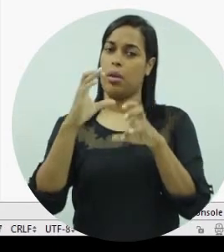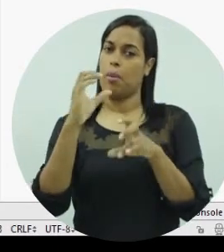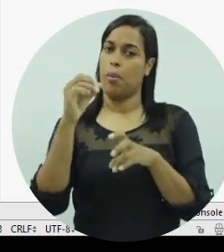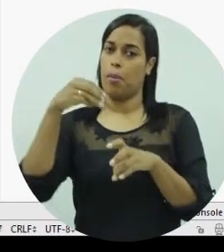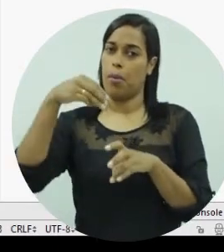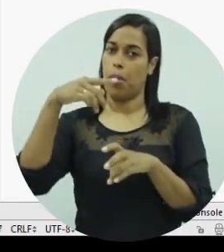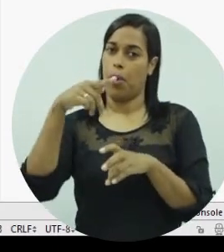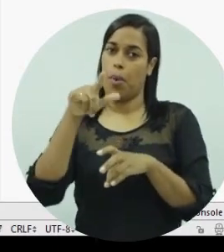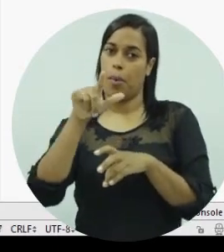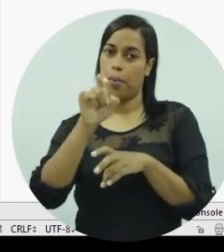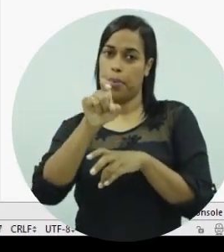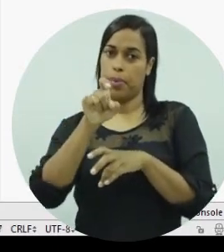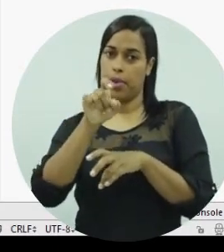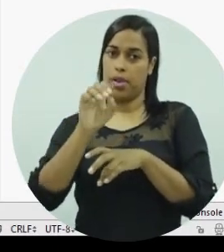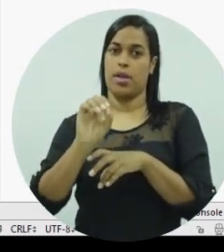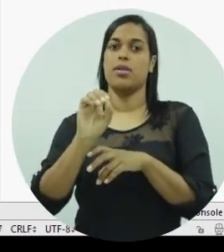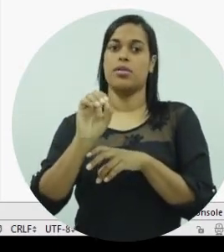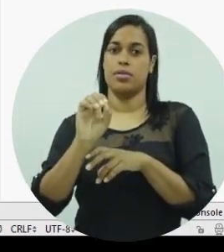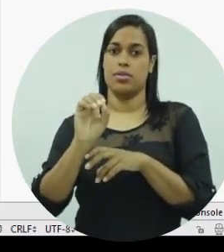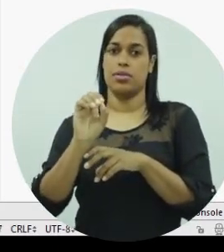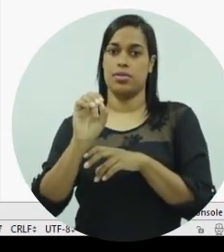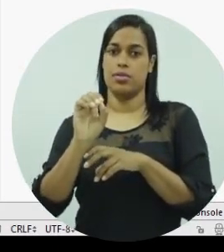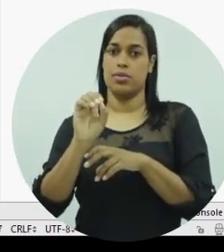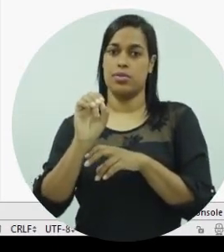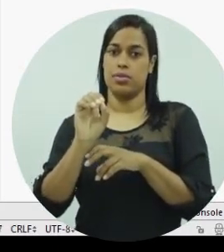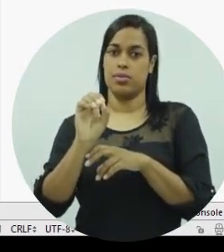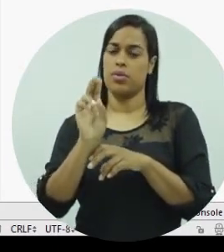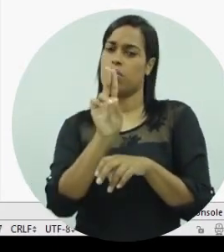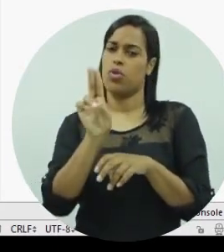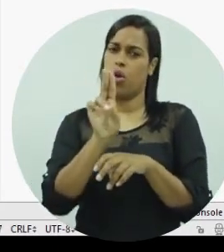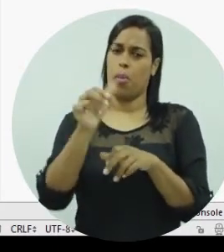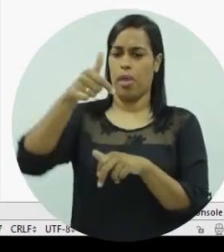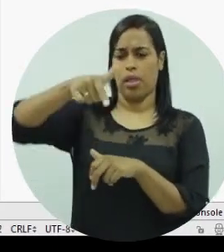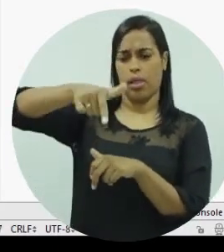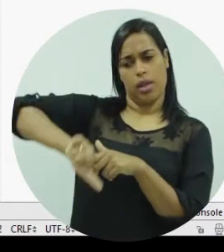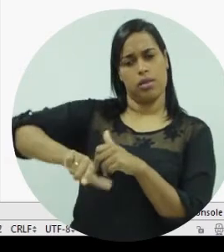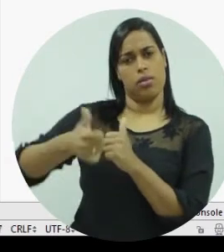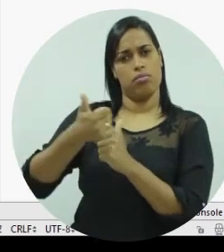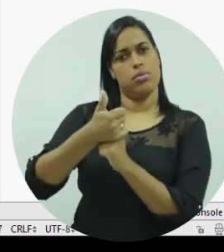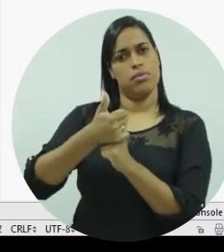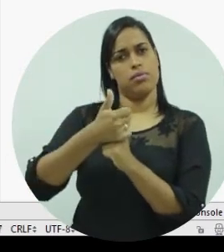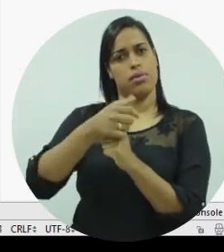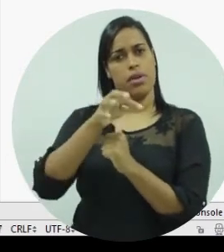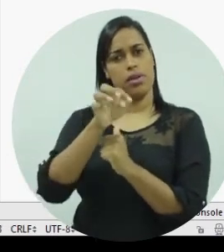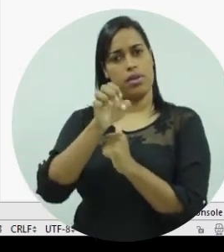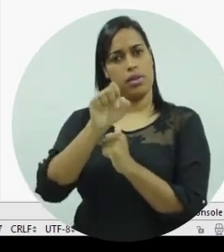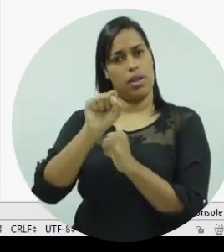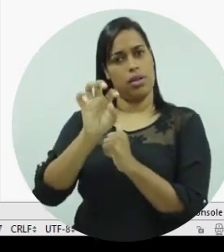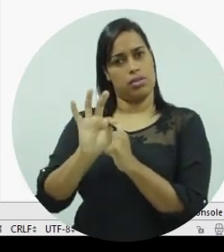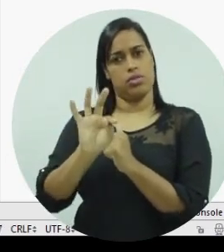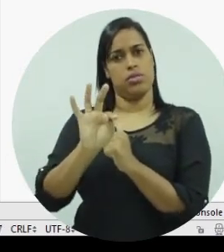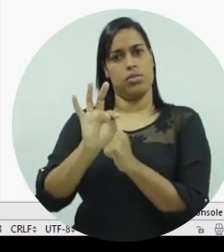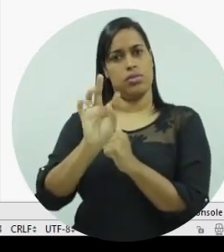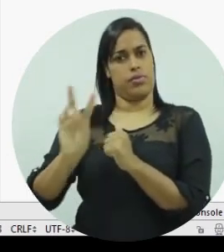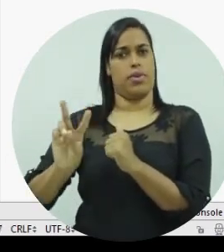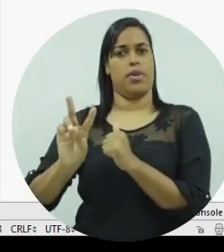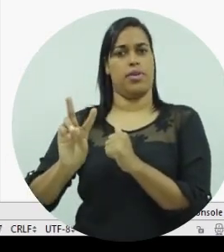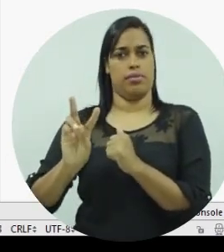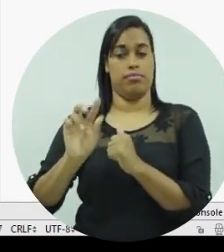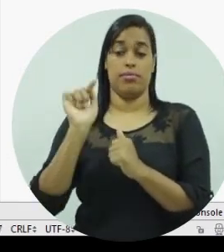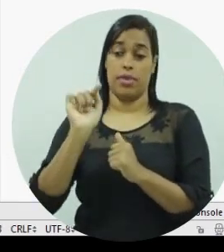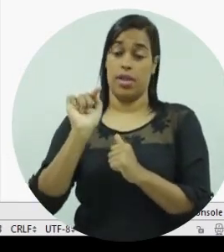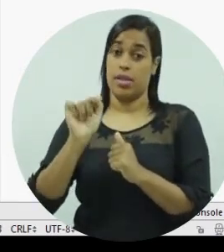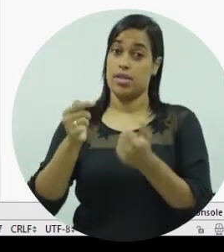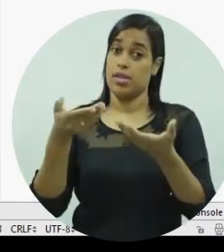Vamos colocar o nome dele de TV, TextView. O símbolo de igual na programação para Java ele é